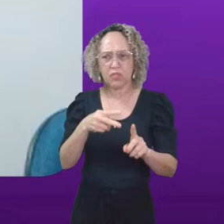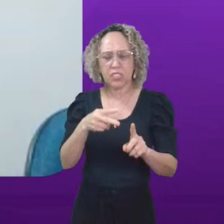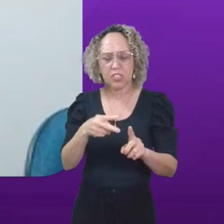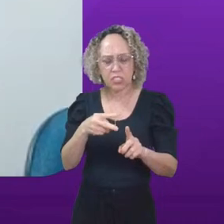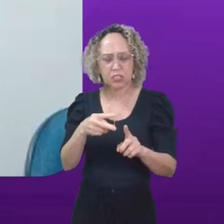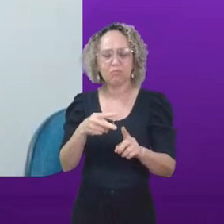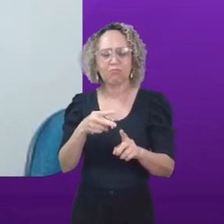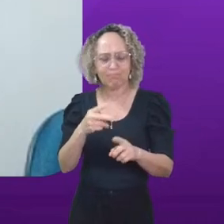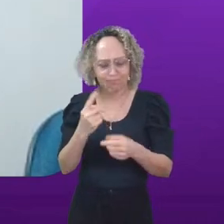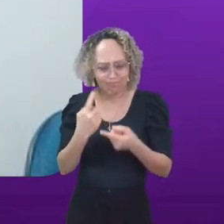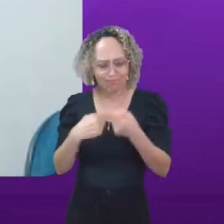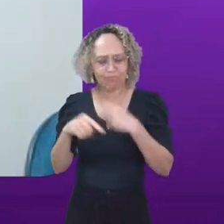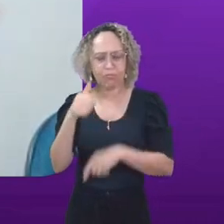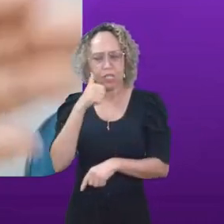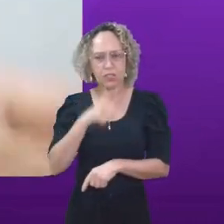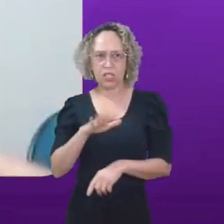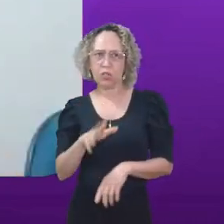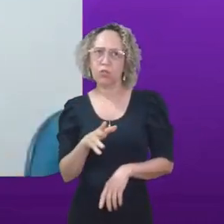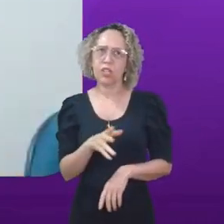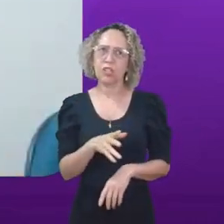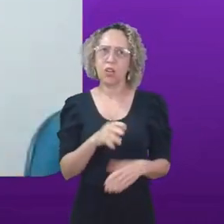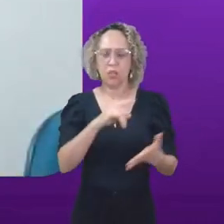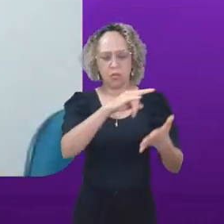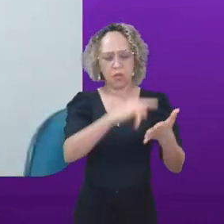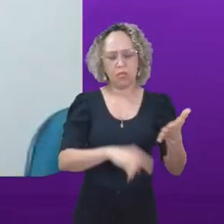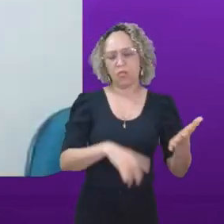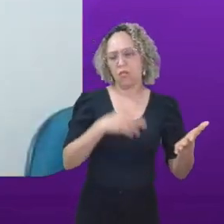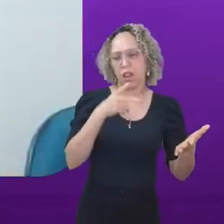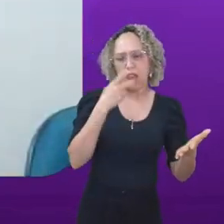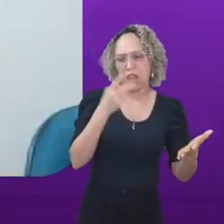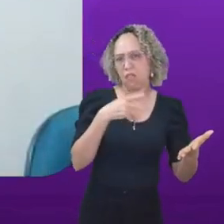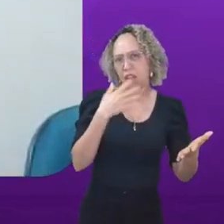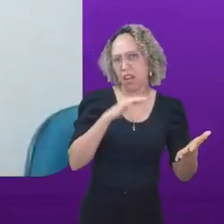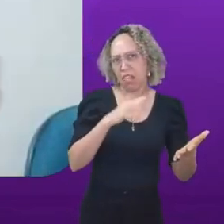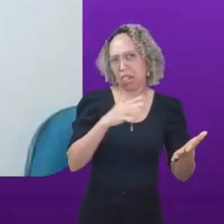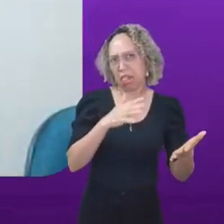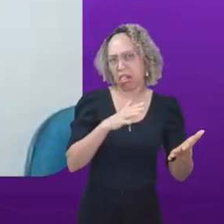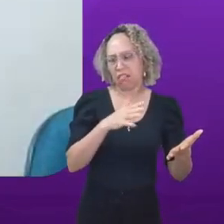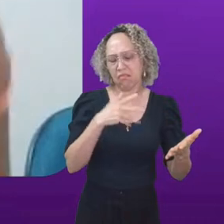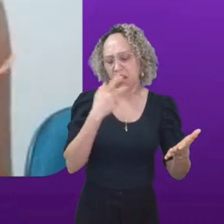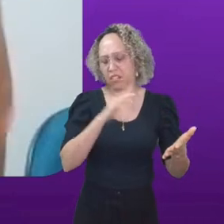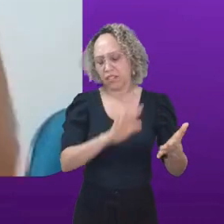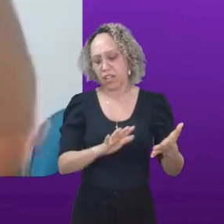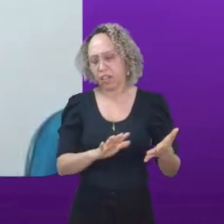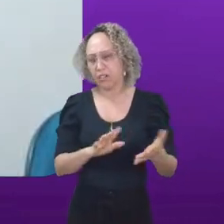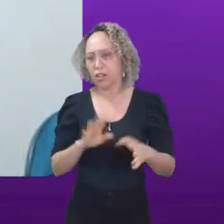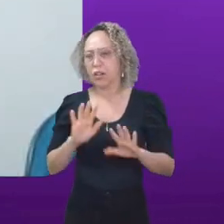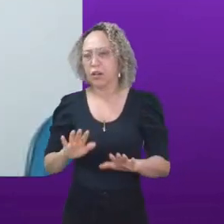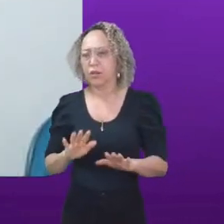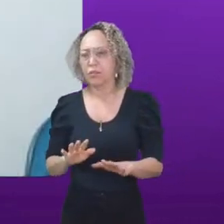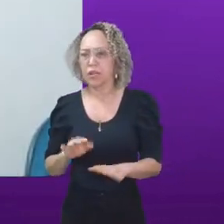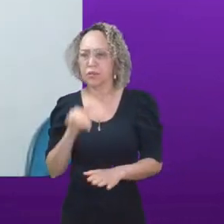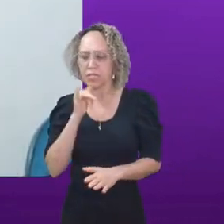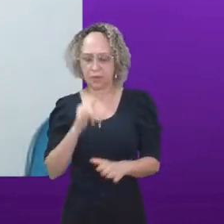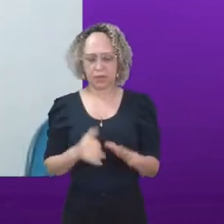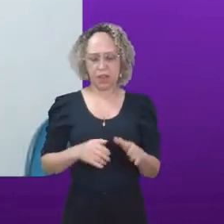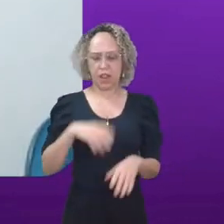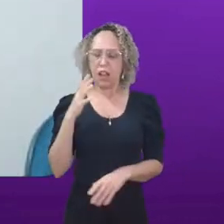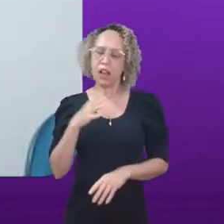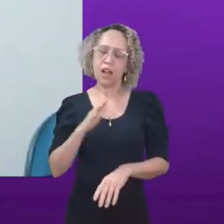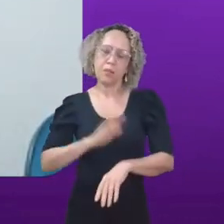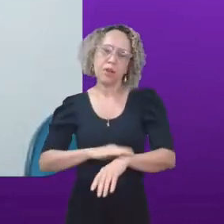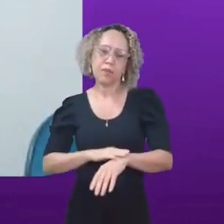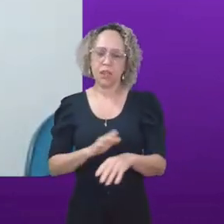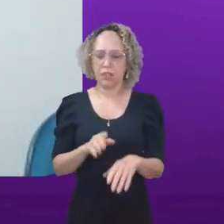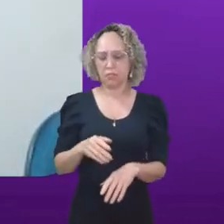de não apenas no falar, não apenas no papel, não apenas na beleza de um minuto tá ali alguém se apresentar,